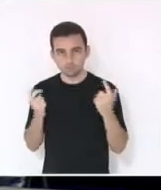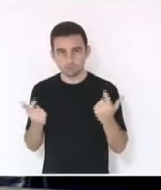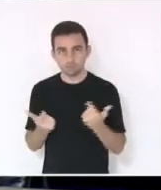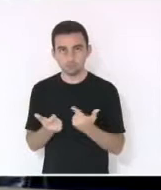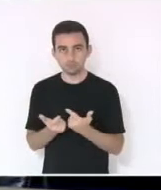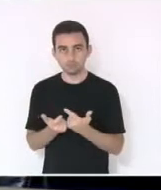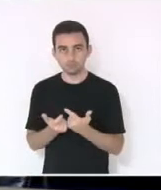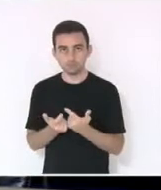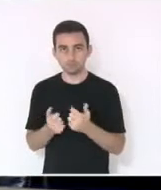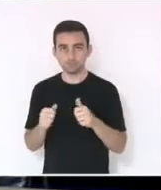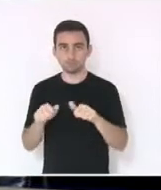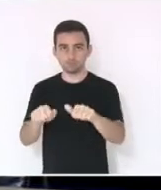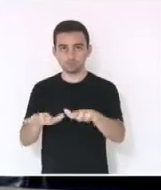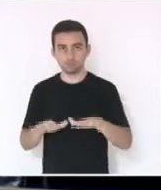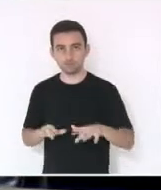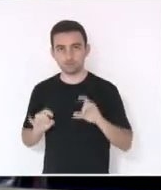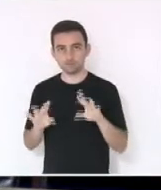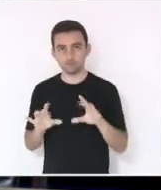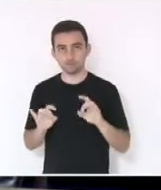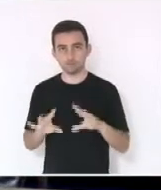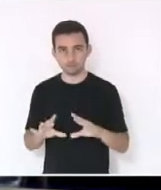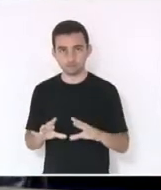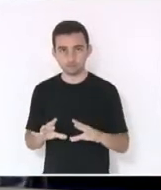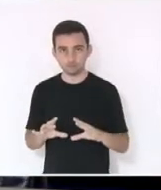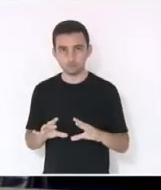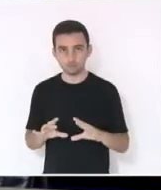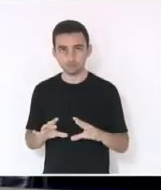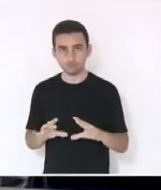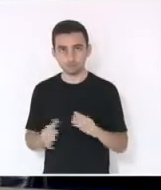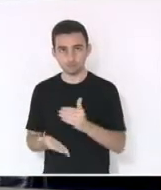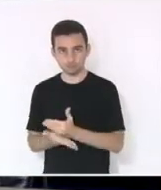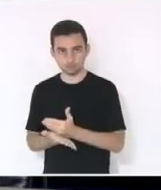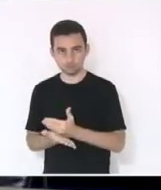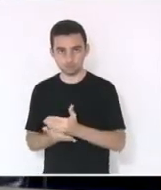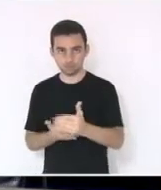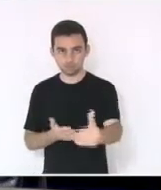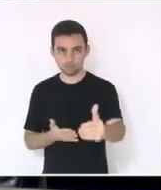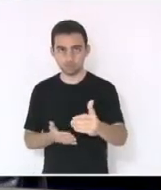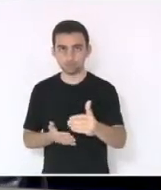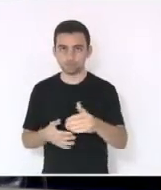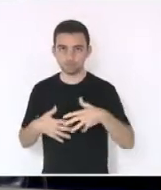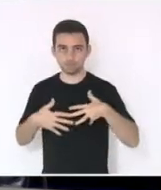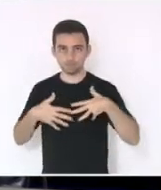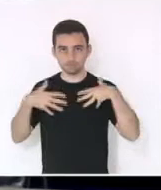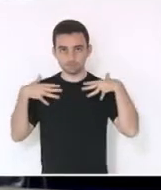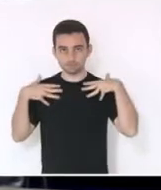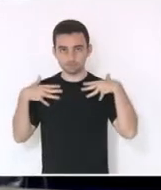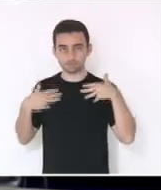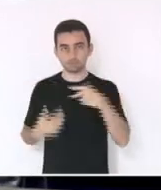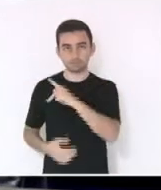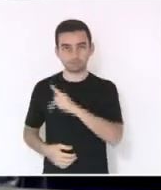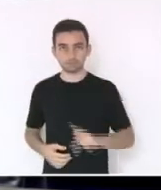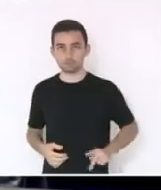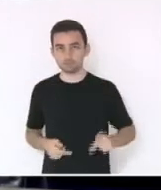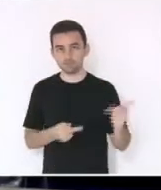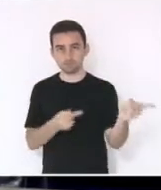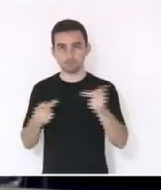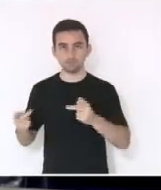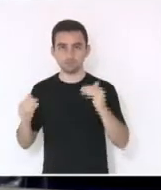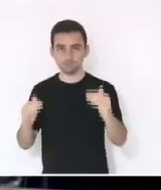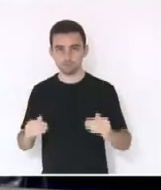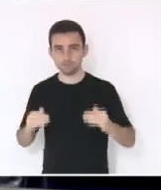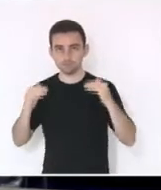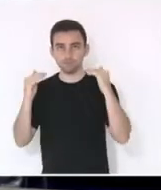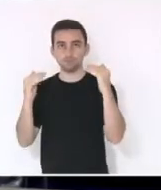Legislativa em sessão especial. Dando início à solenidade, o senhor presidente convidou as seguintes autoridades que